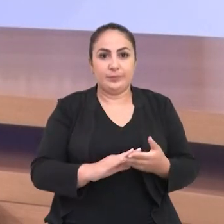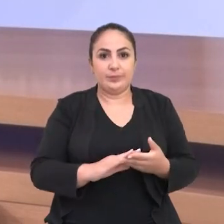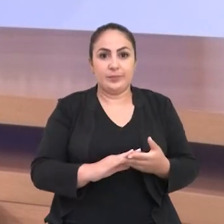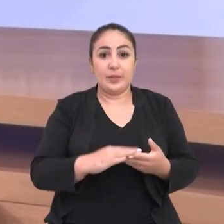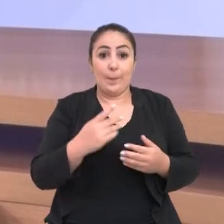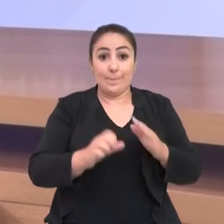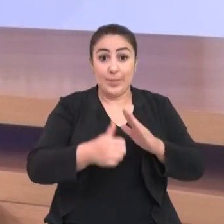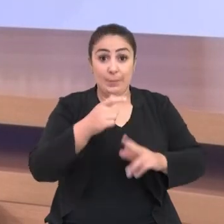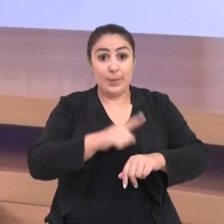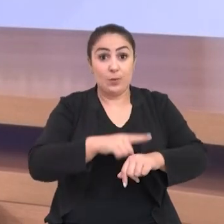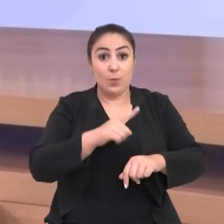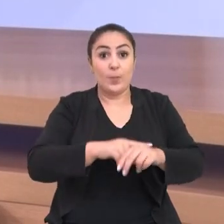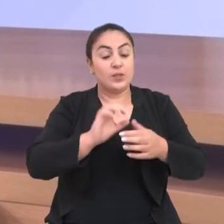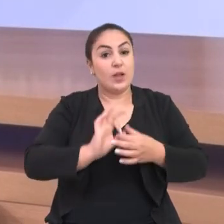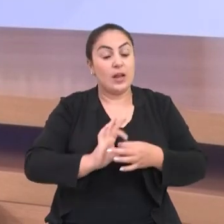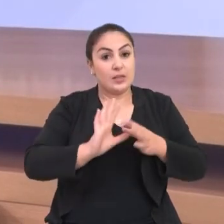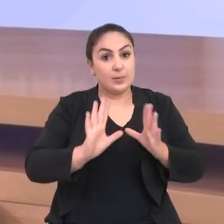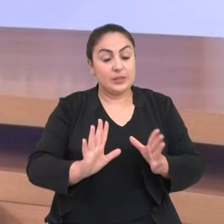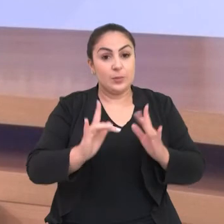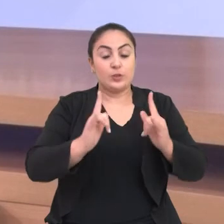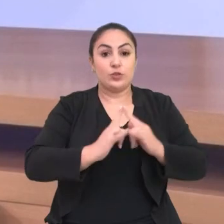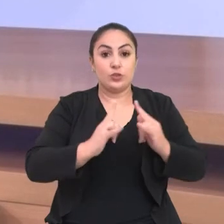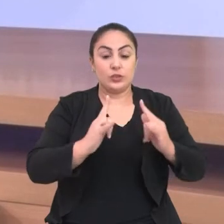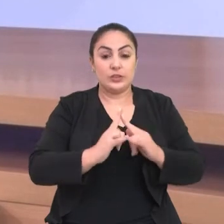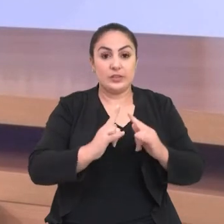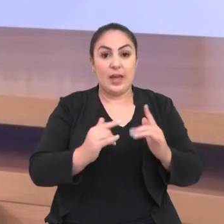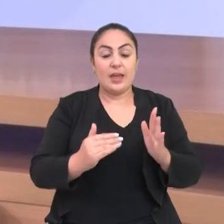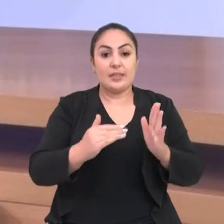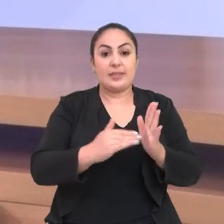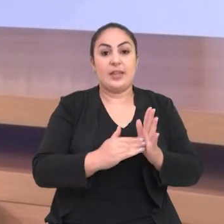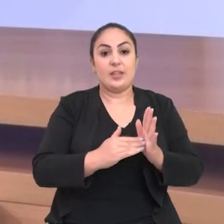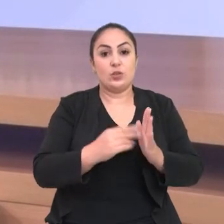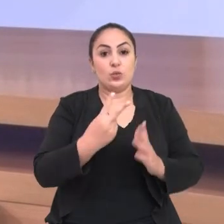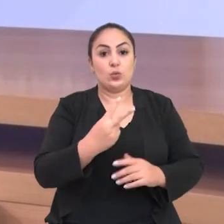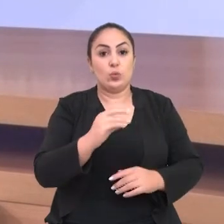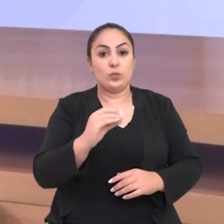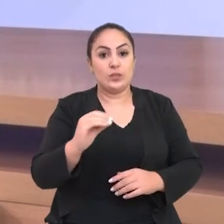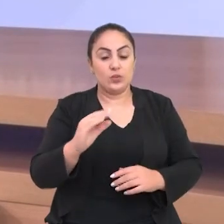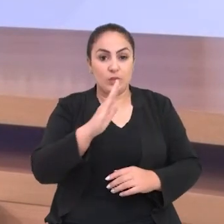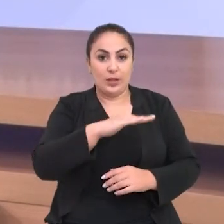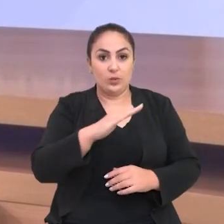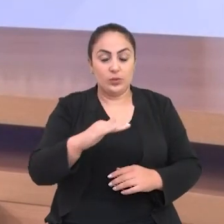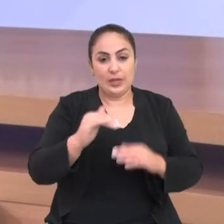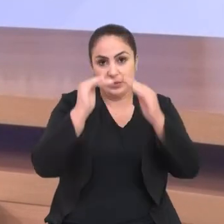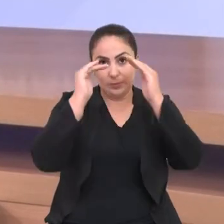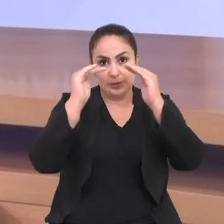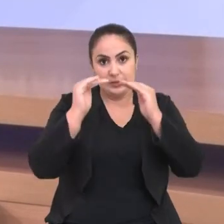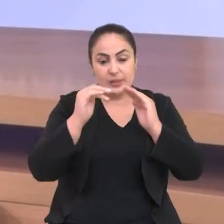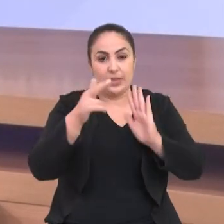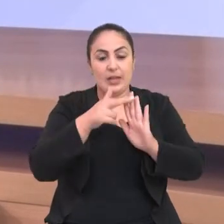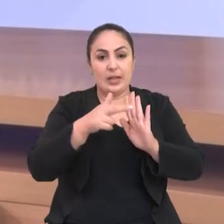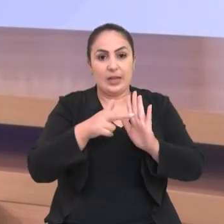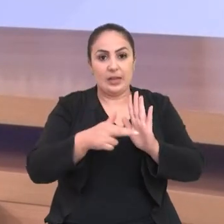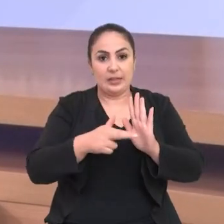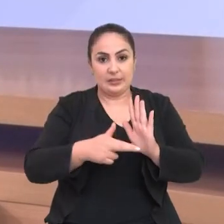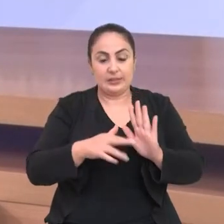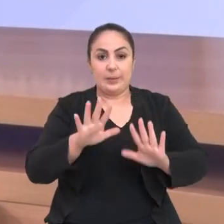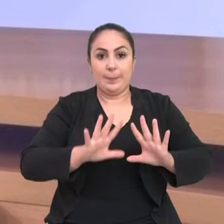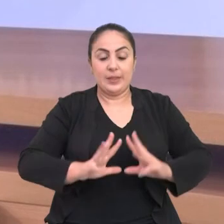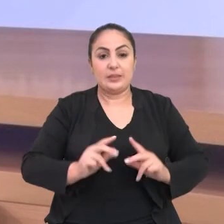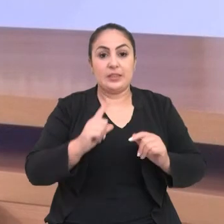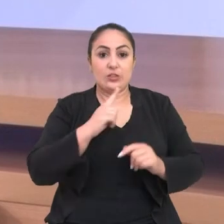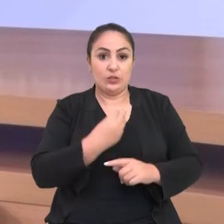funcionar. Num primeiro momento, a liberação foi para instituições com até 200 alunos e respeitando as